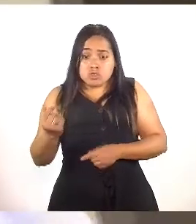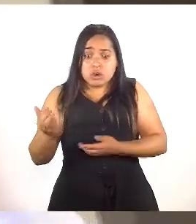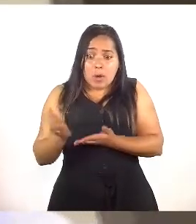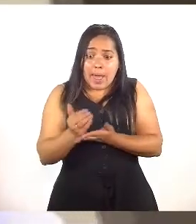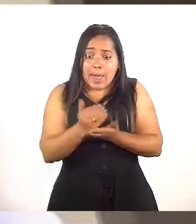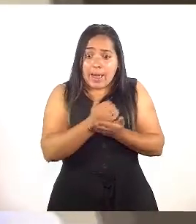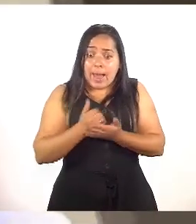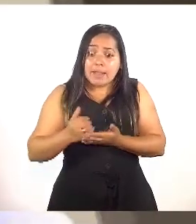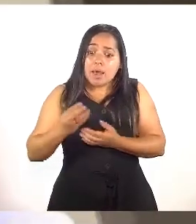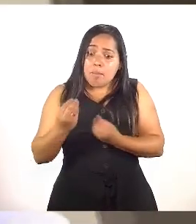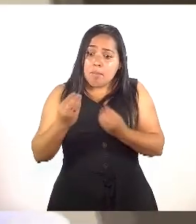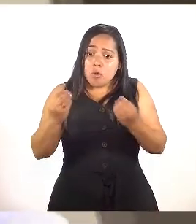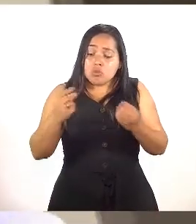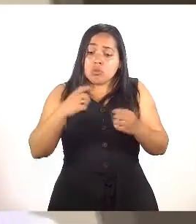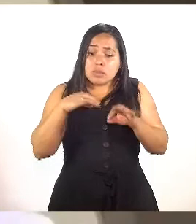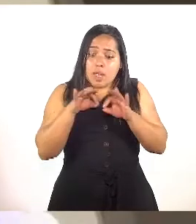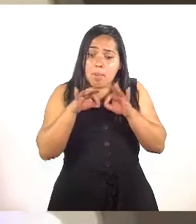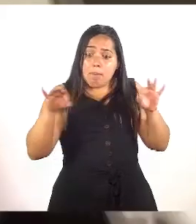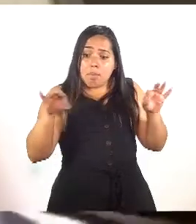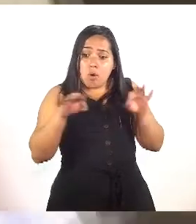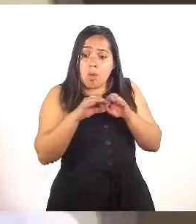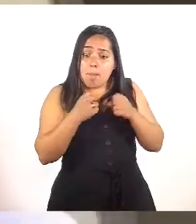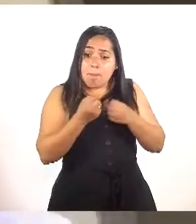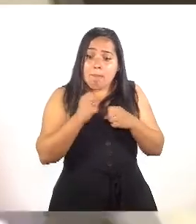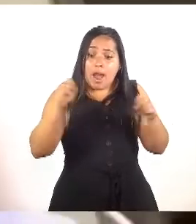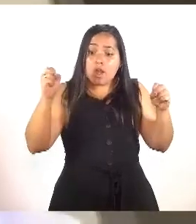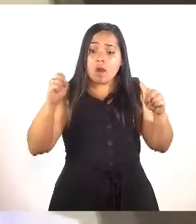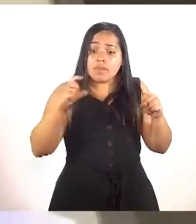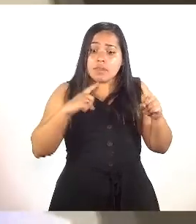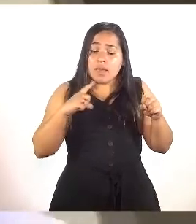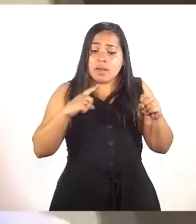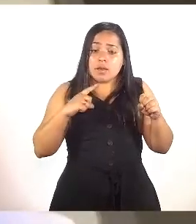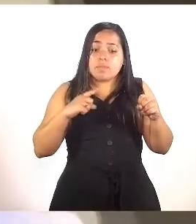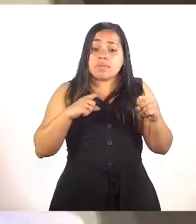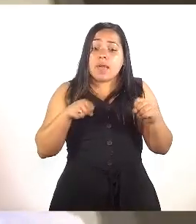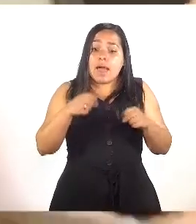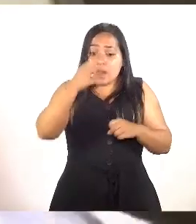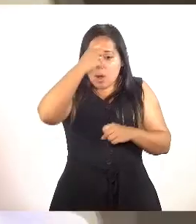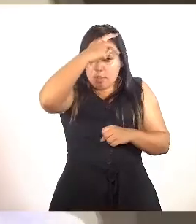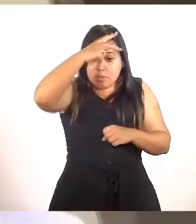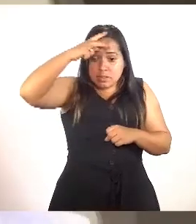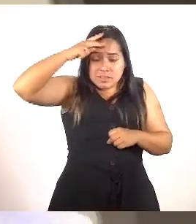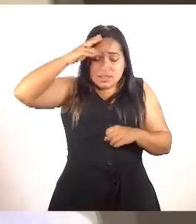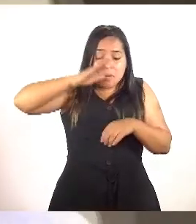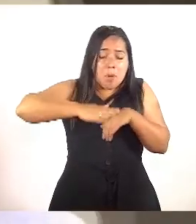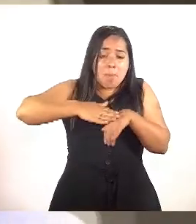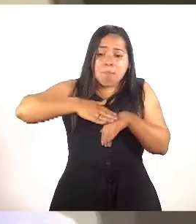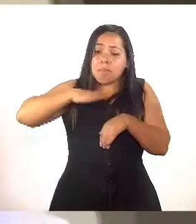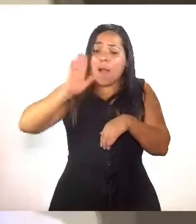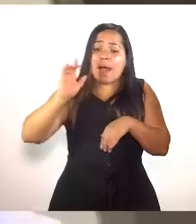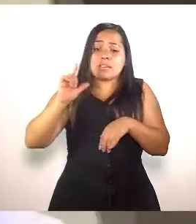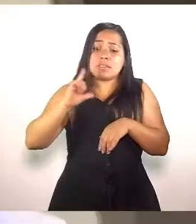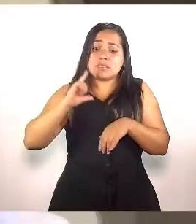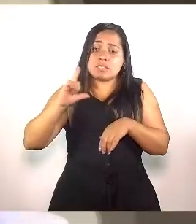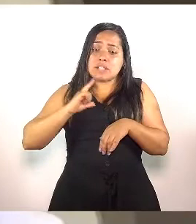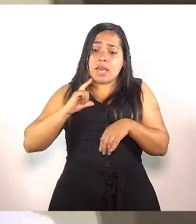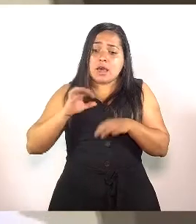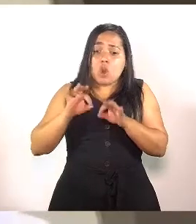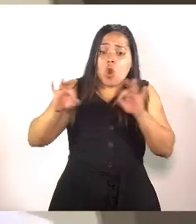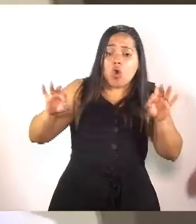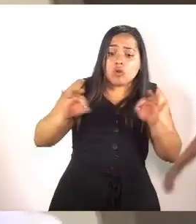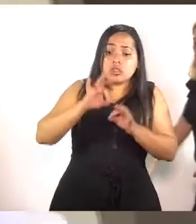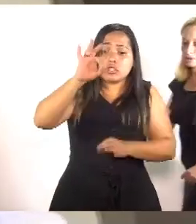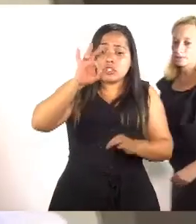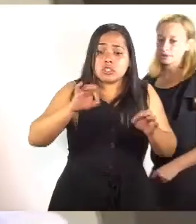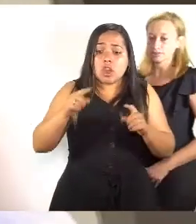que tem o maior metro quadrado de logística do nosso... É o município que tem o maior metro quadrado de logística do estado